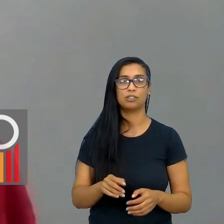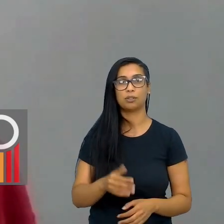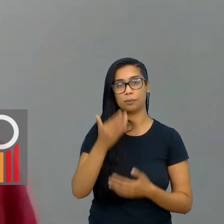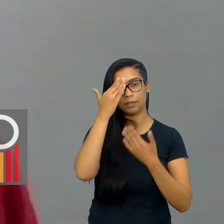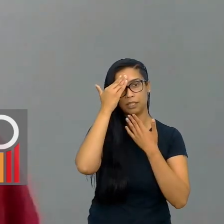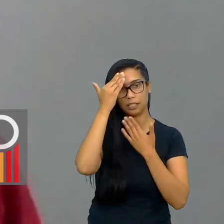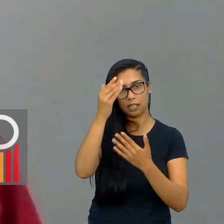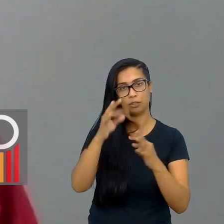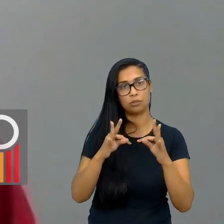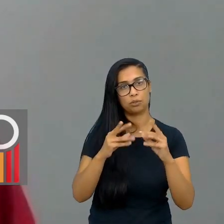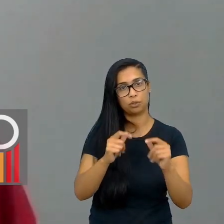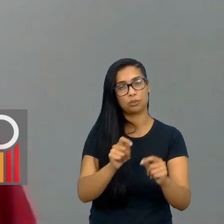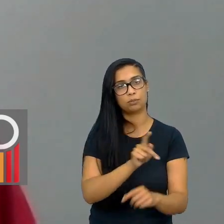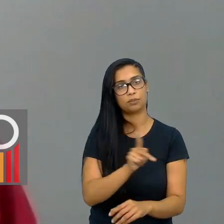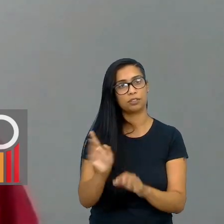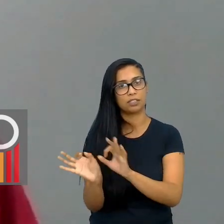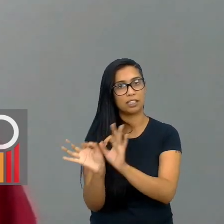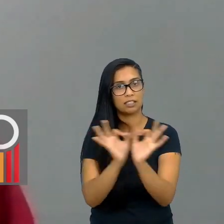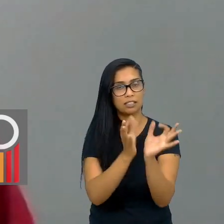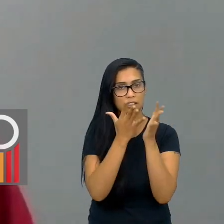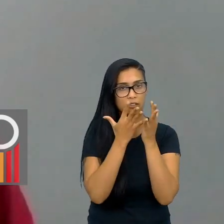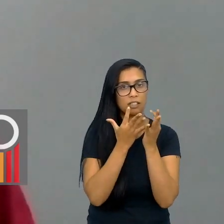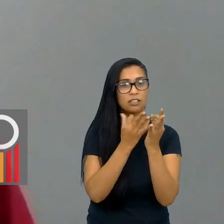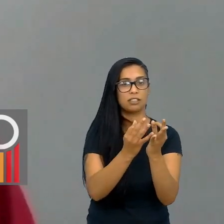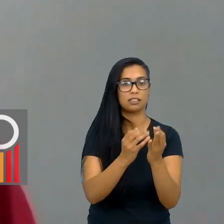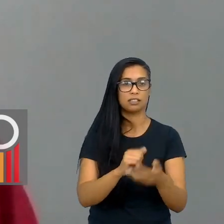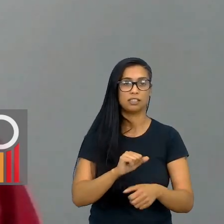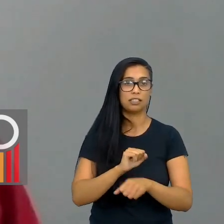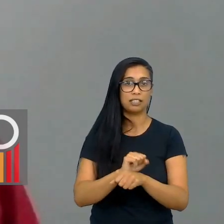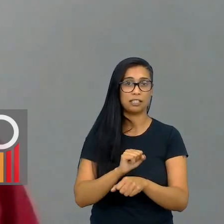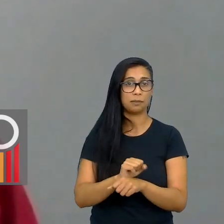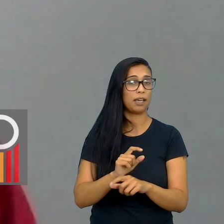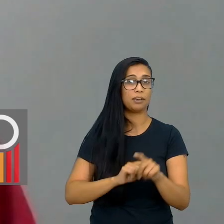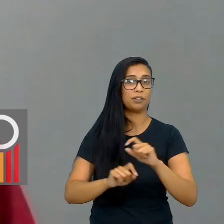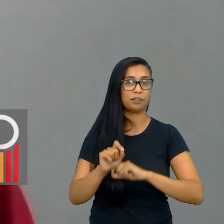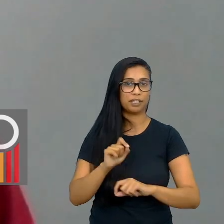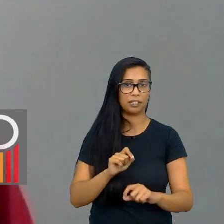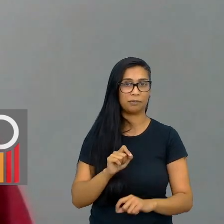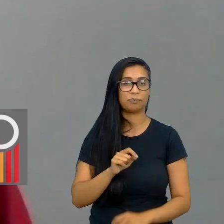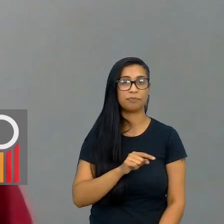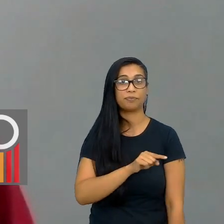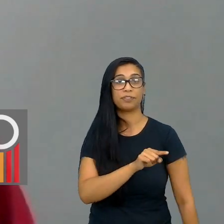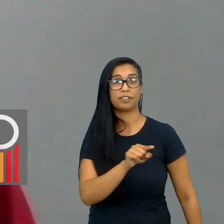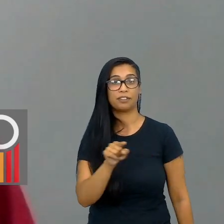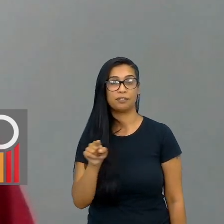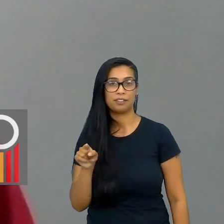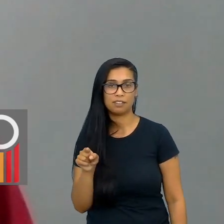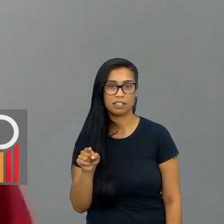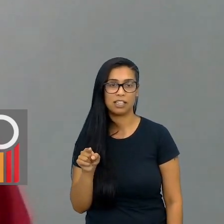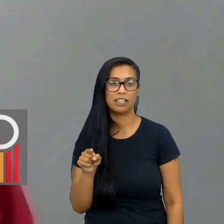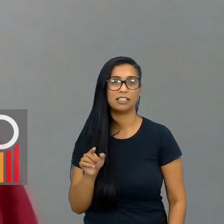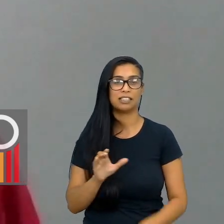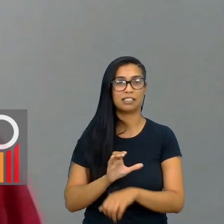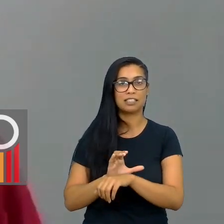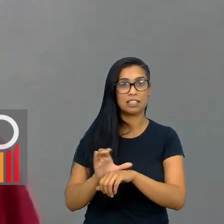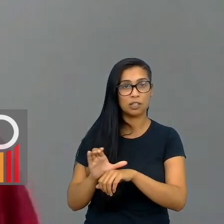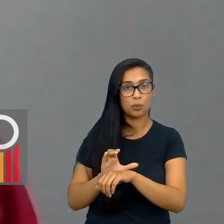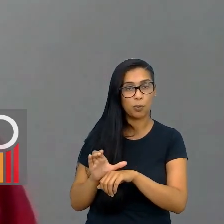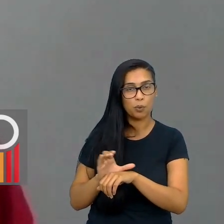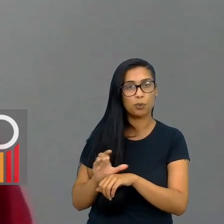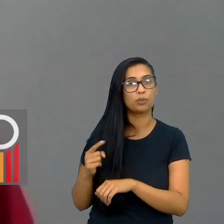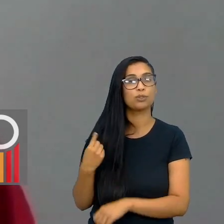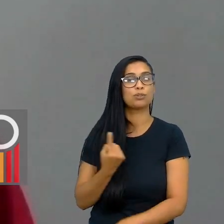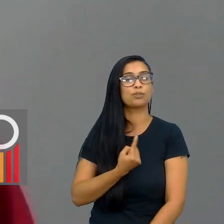agradecendo muito, né, a atenção e esperando que todo esse nosso esforço, né, também possa trazer